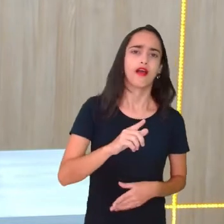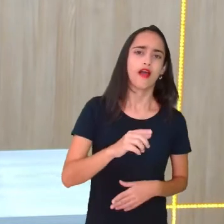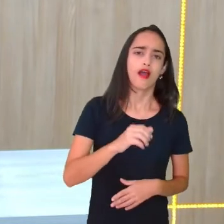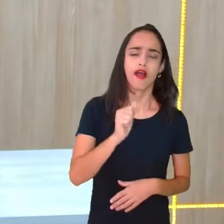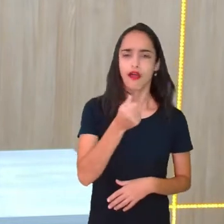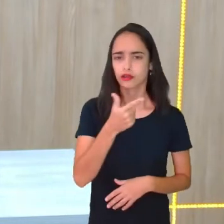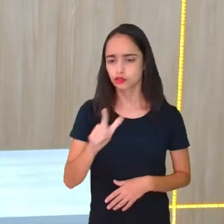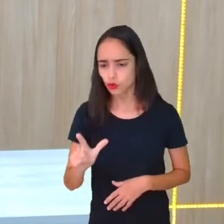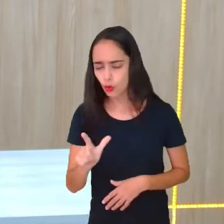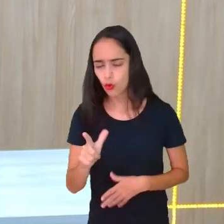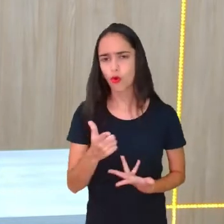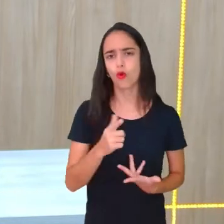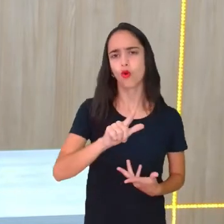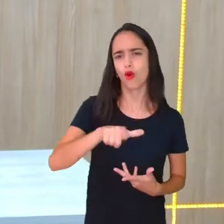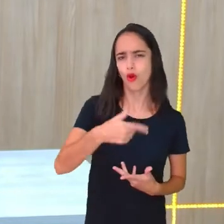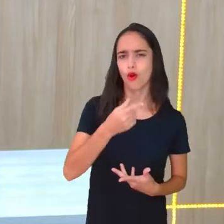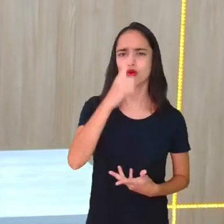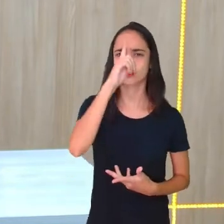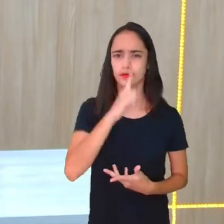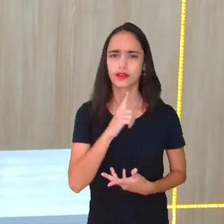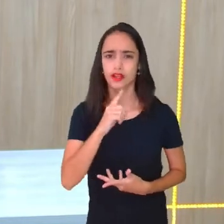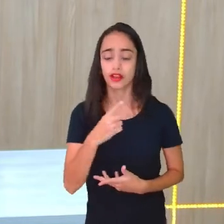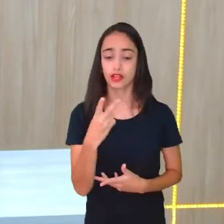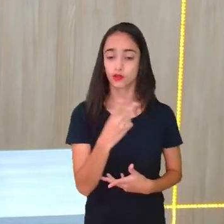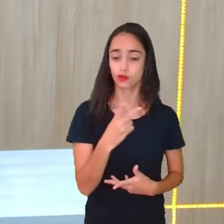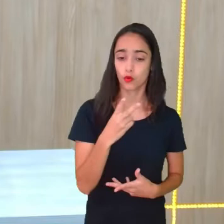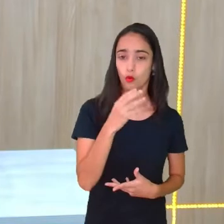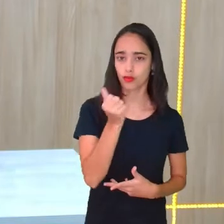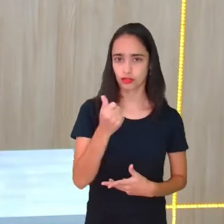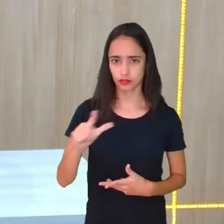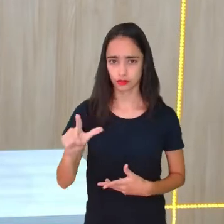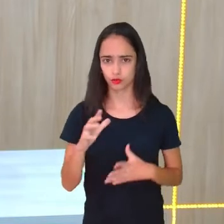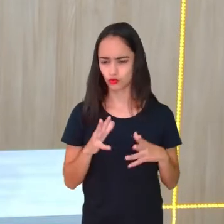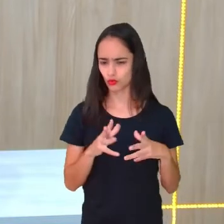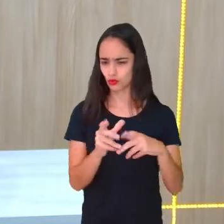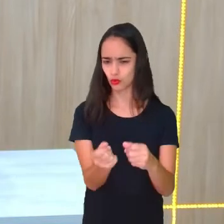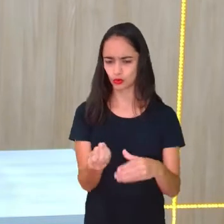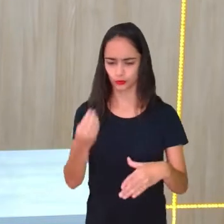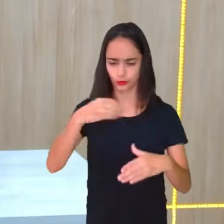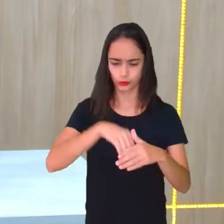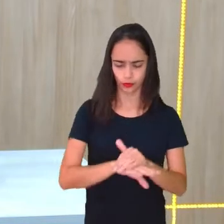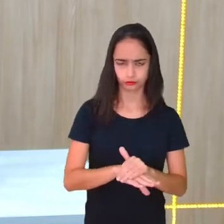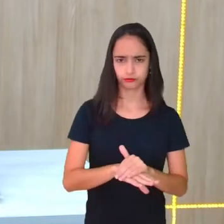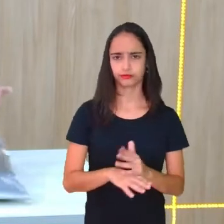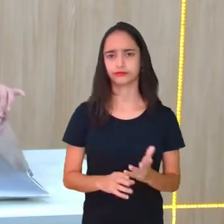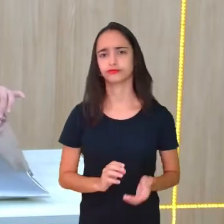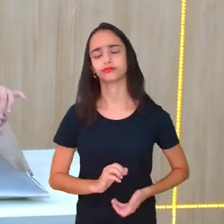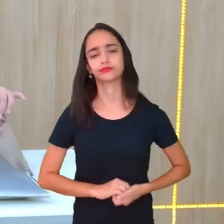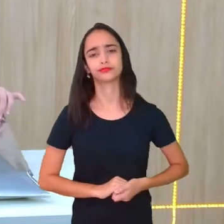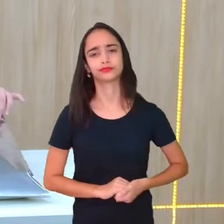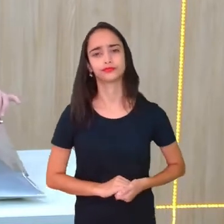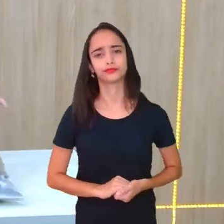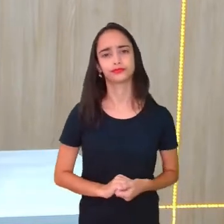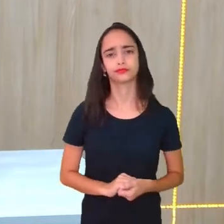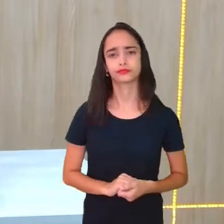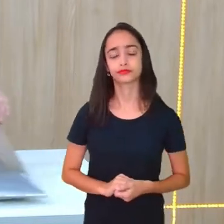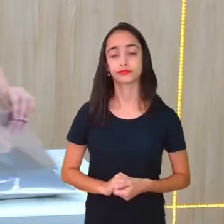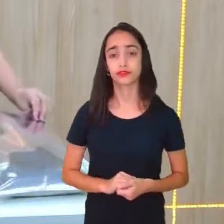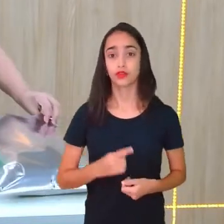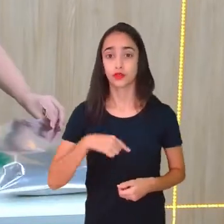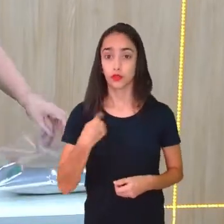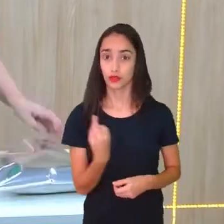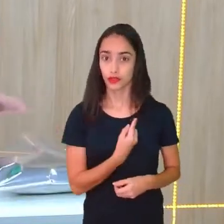amarela e mais duas azuis. Tá tudo aqui dentro do saquinho, tá, gente? A gente vai